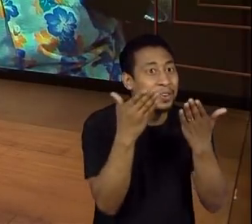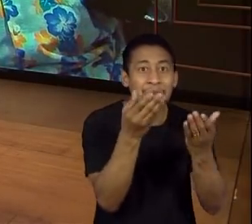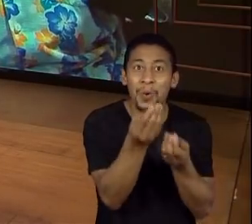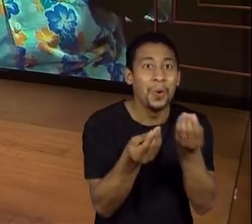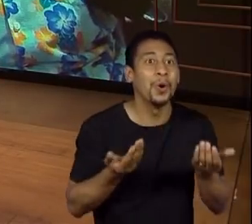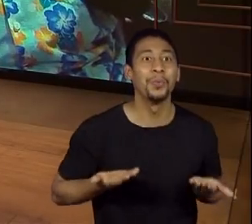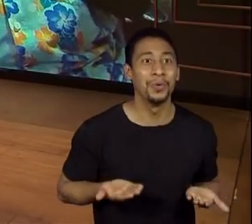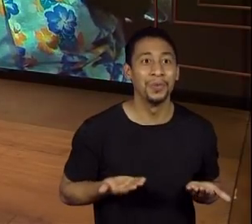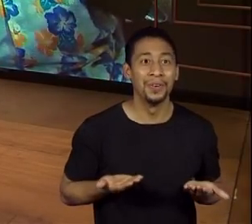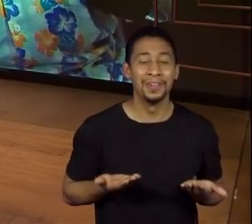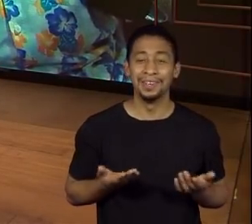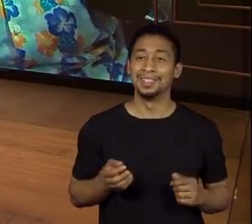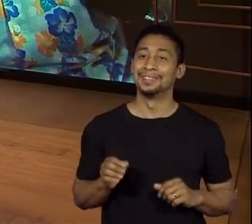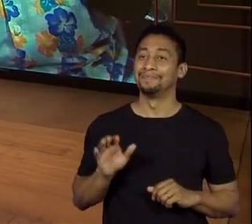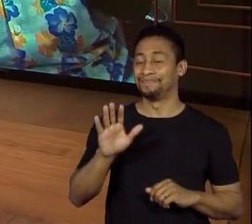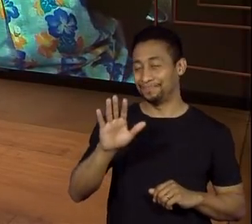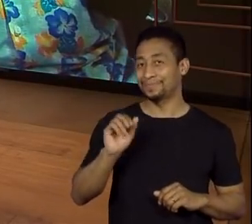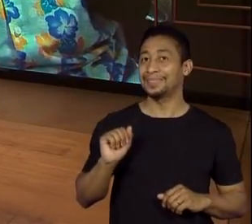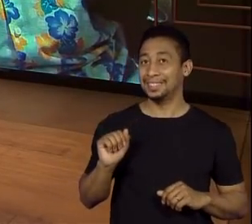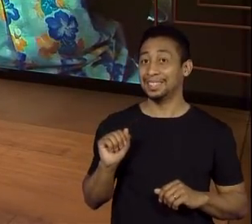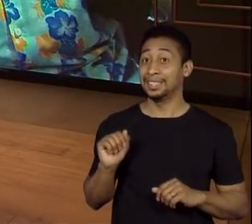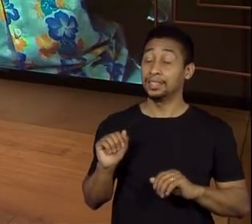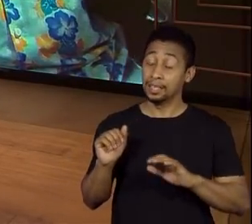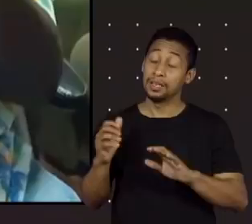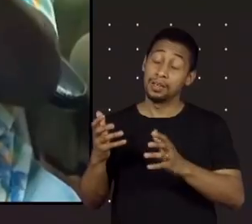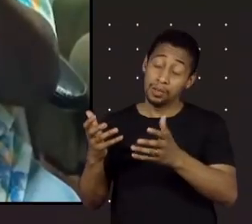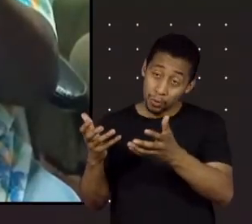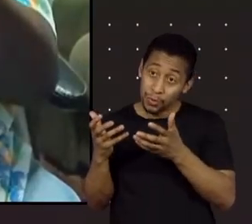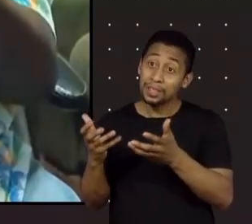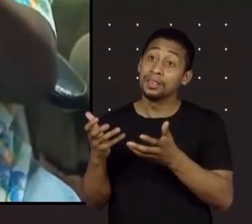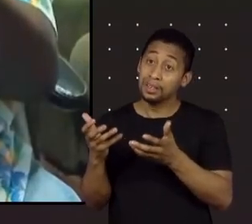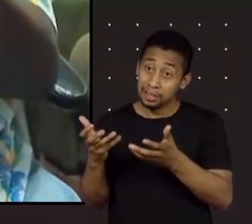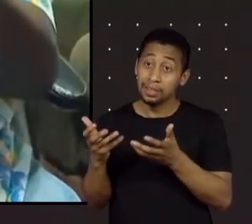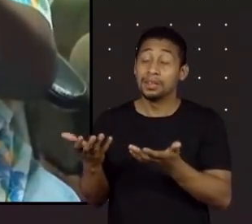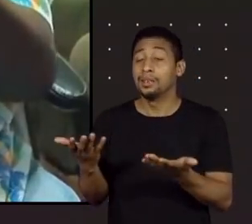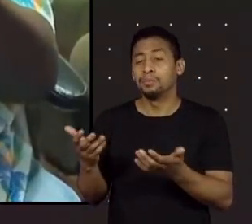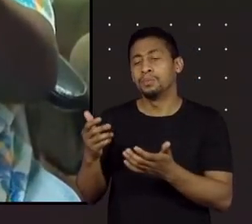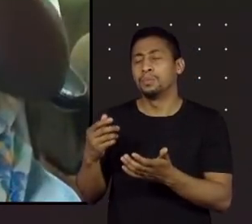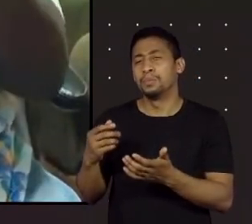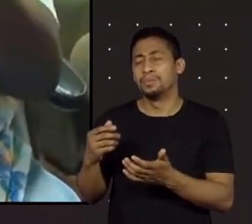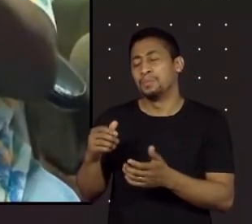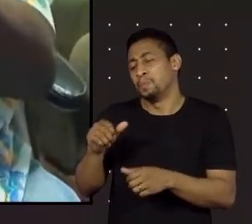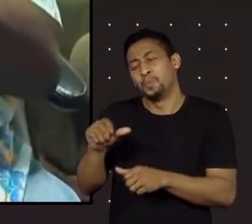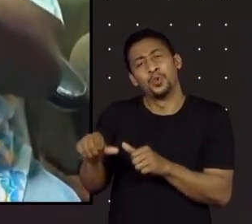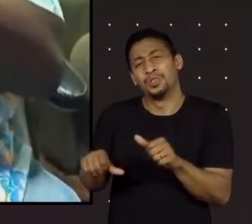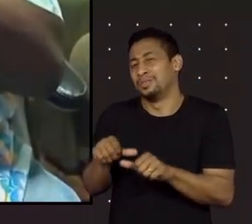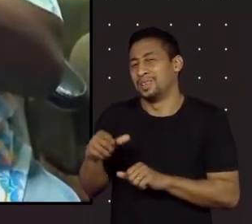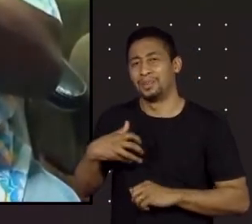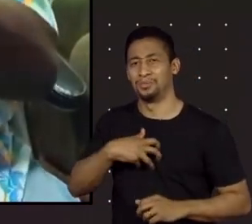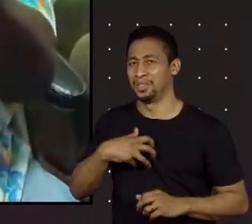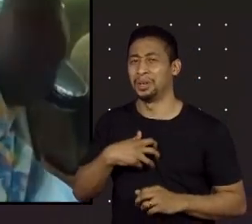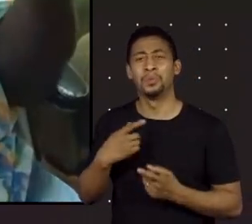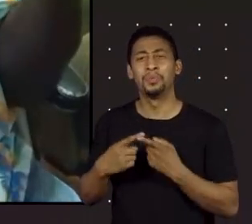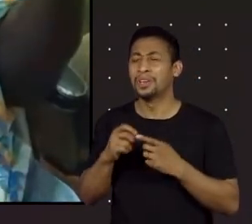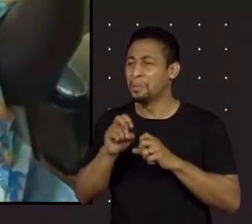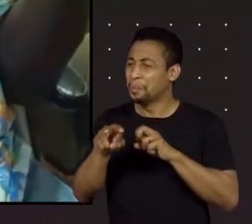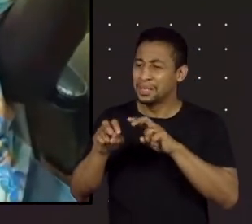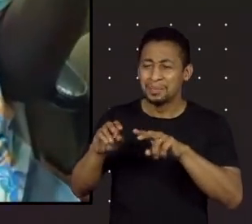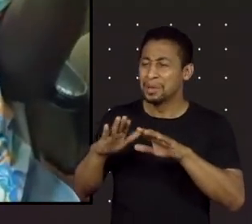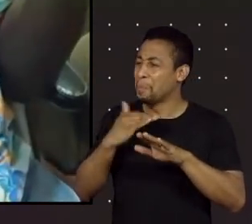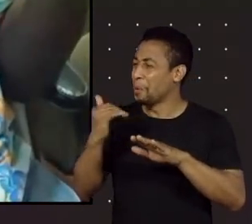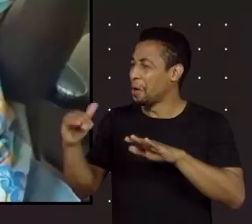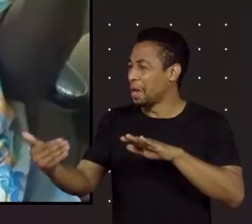cerveja, Tílio. Eu queria contar porque eu vi muita gente morrendo. Entendeu? Porque era a época do LSD,